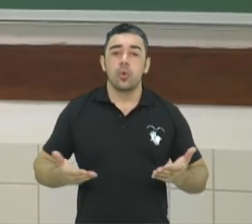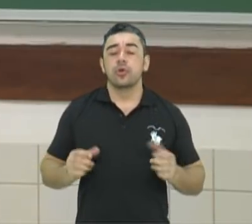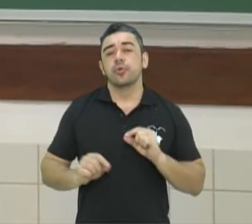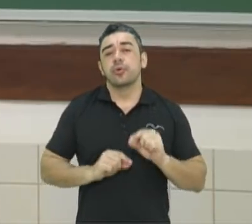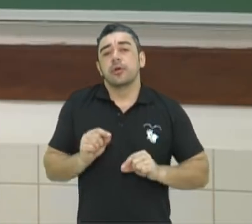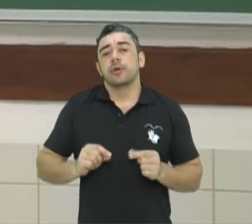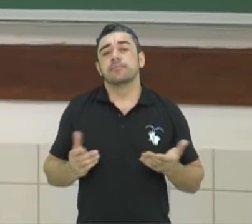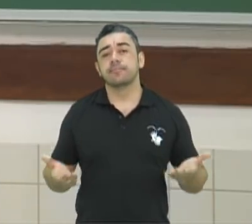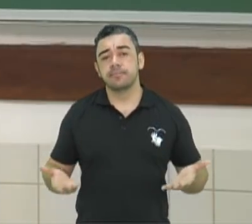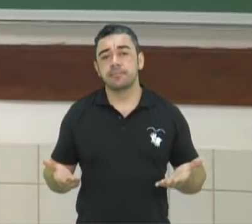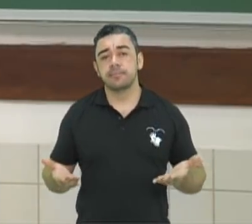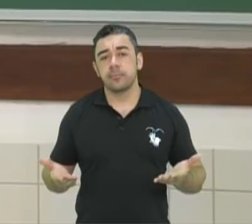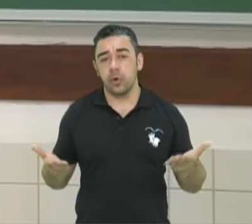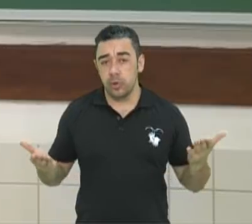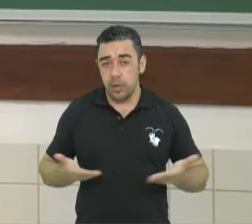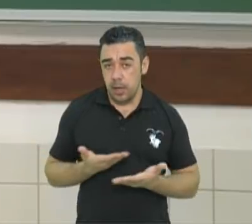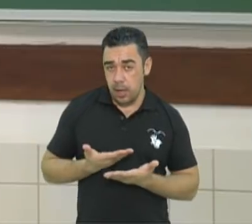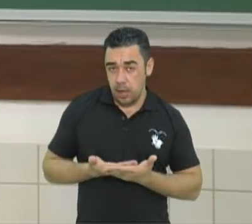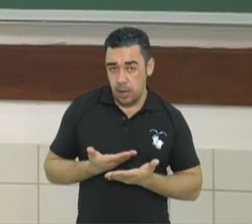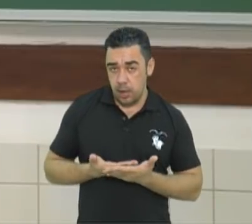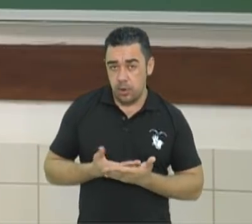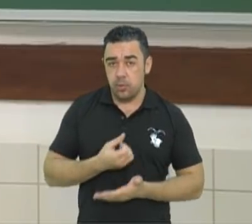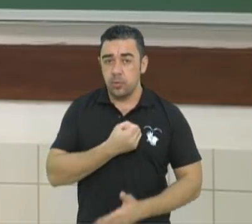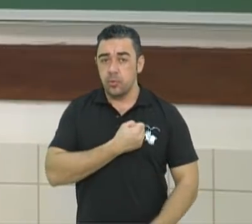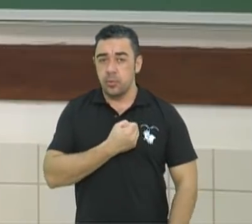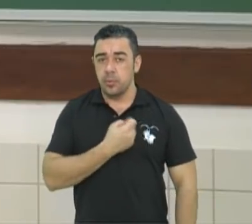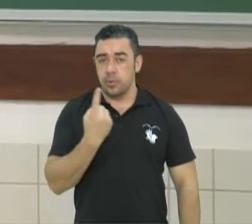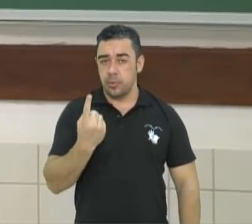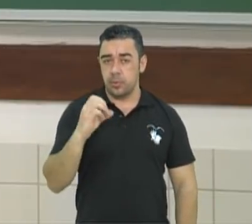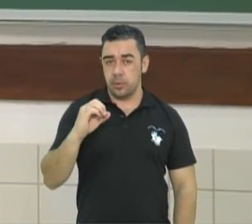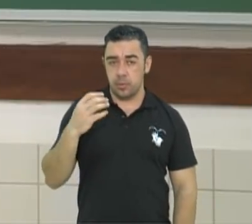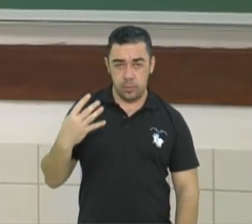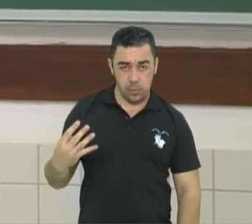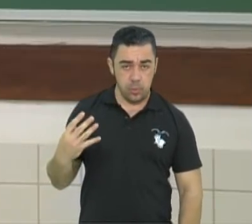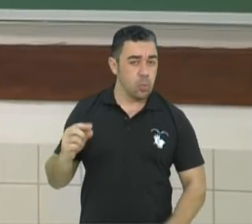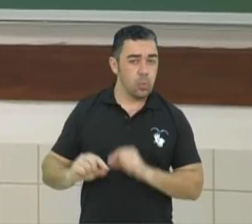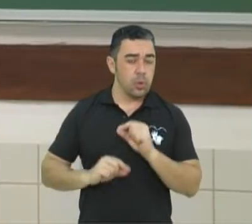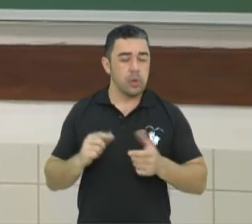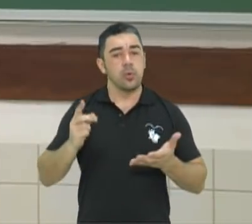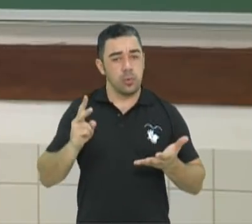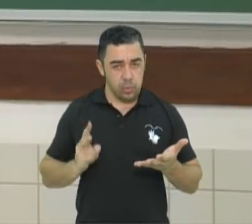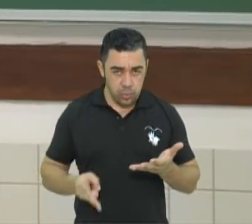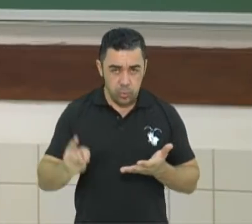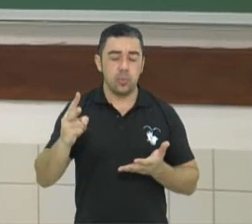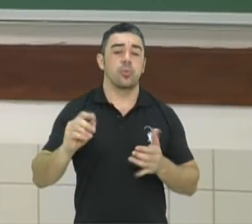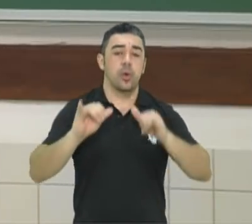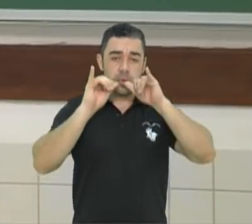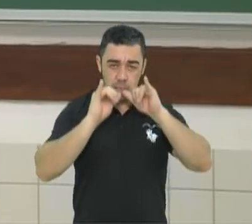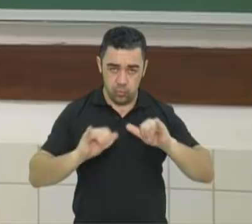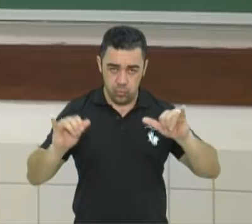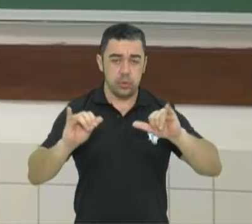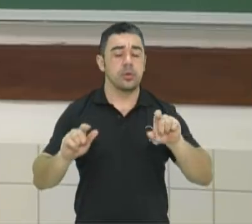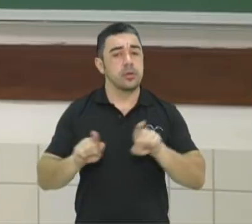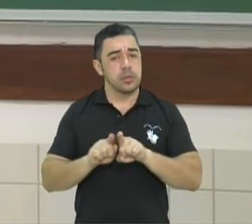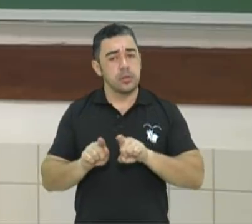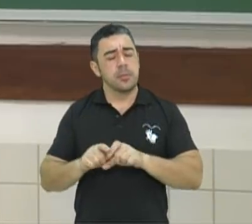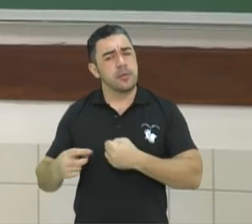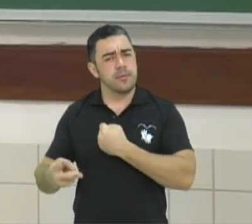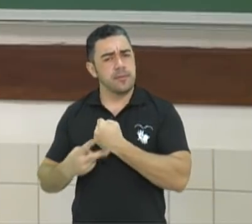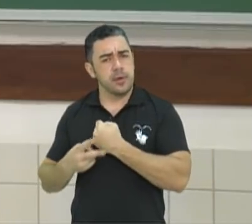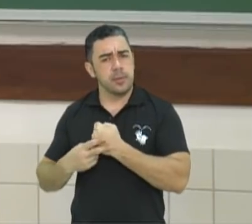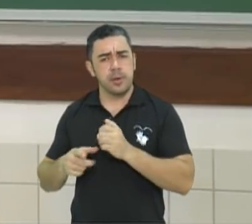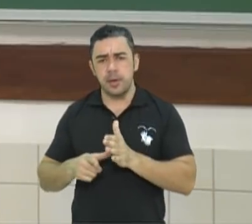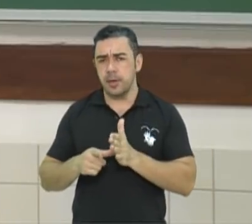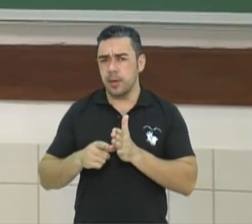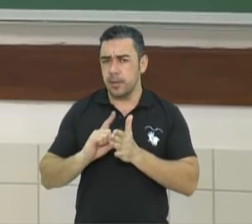aqui, nesta aula número 104, trabalhar novamente com notícia e os verbos.